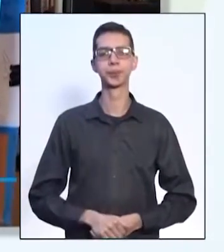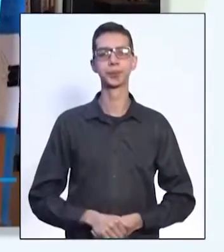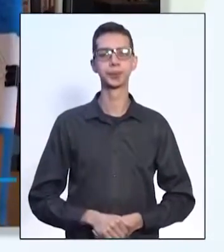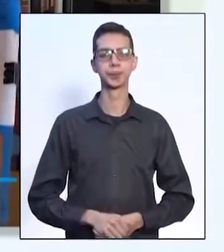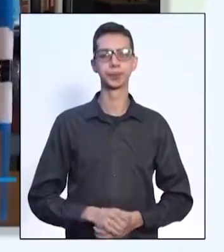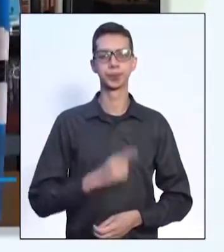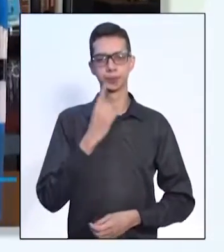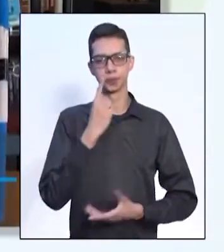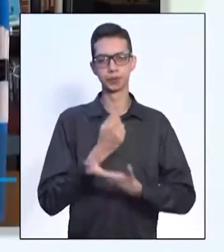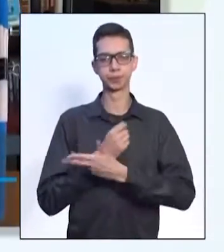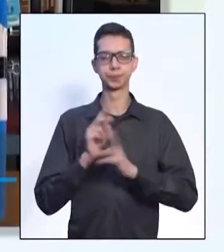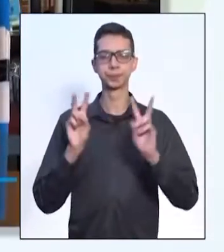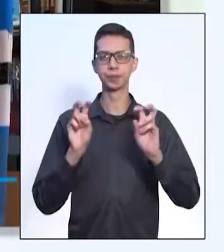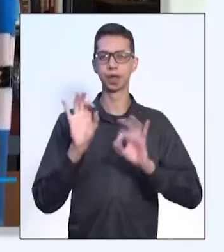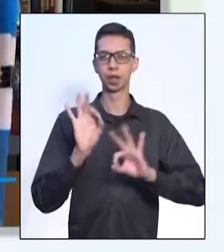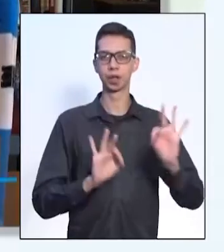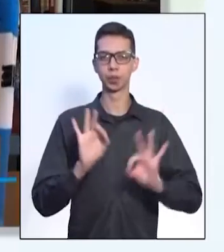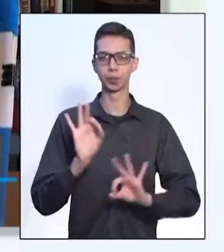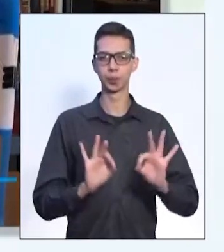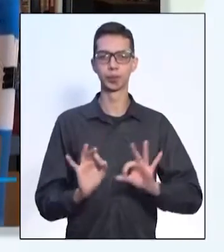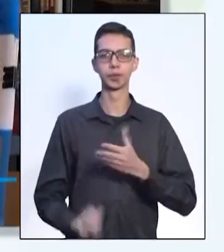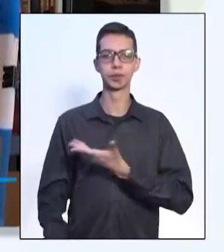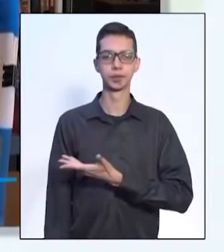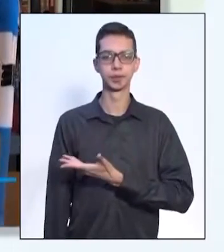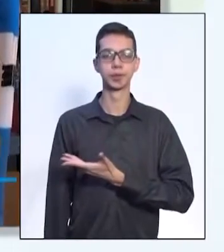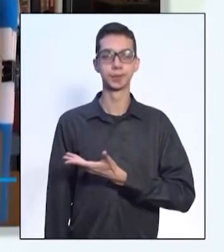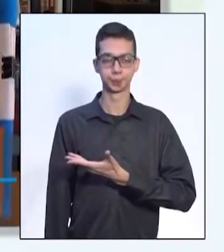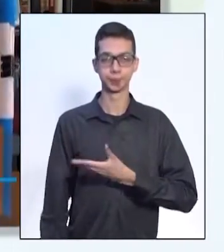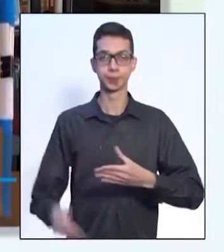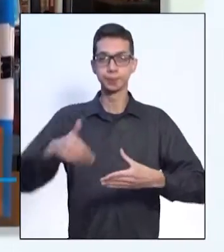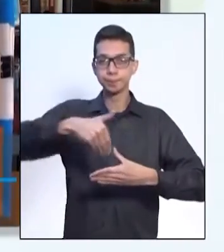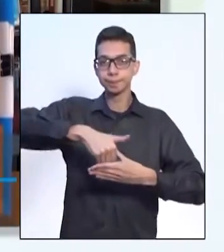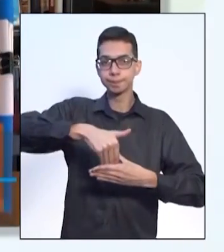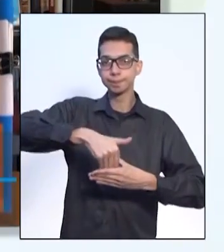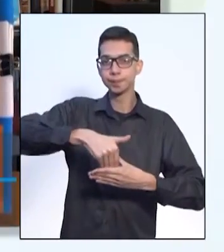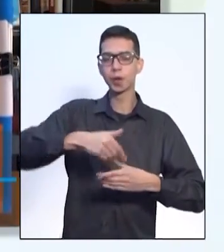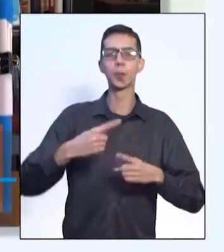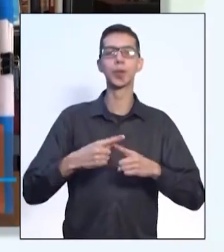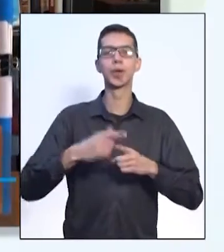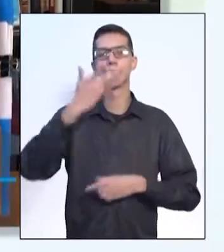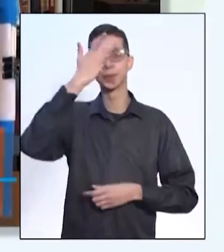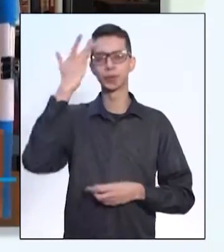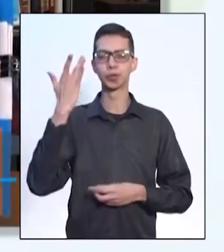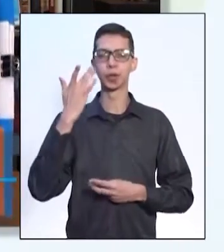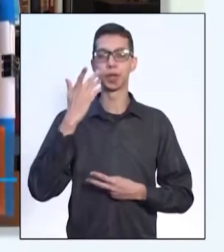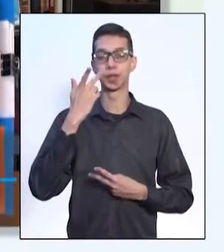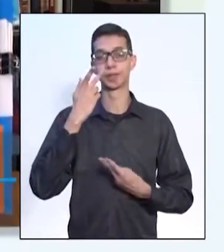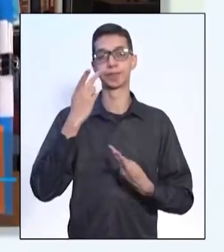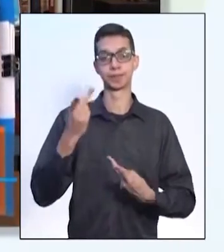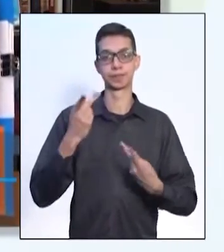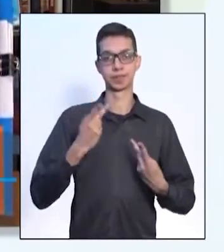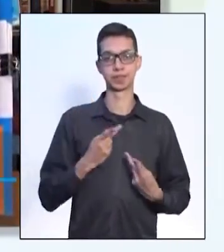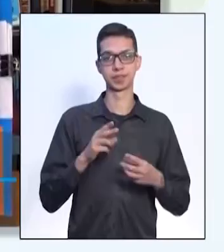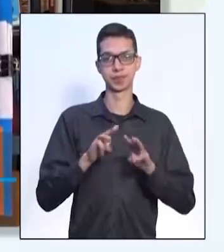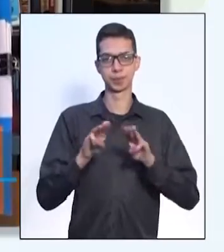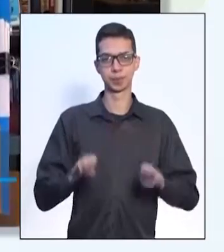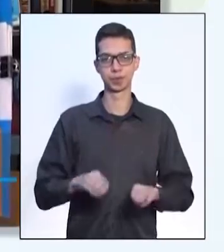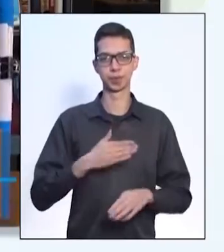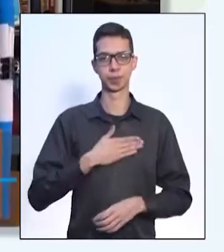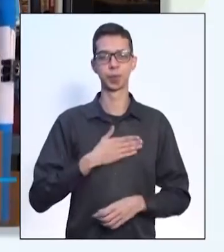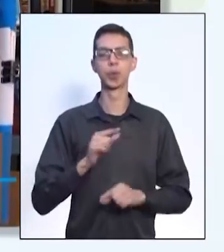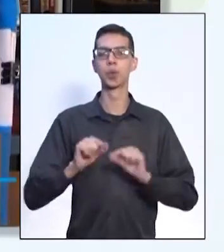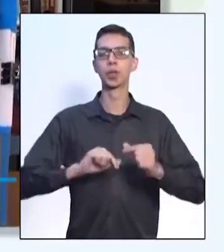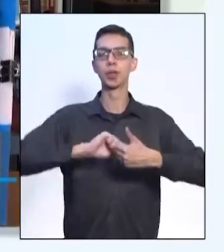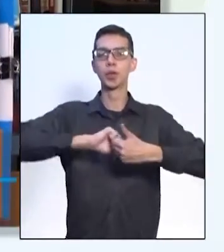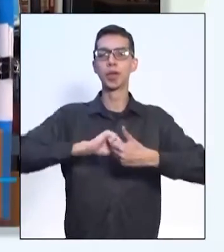arrumei os títulos dos bolsinhos para orientar melhor o visitante do meu museu. Aqui eu tinha minhas qualidades, defeitos e uma página